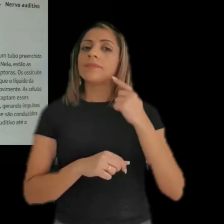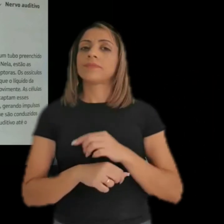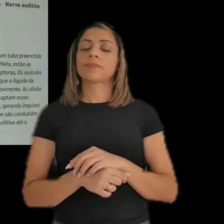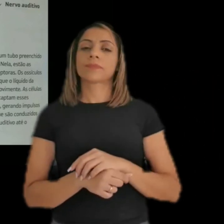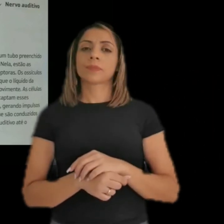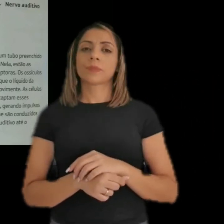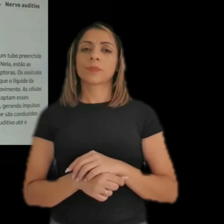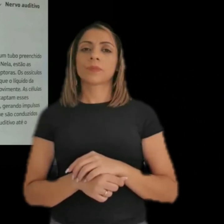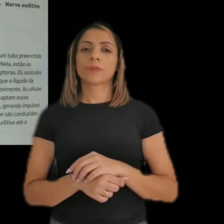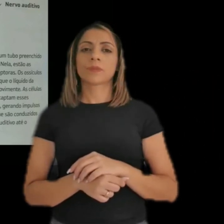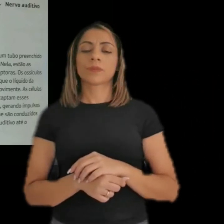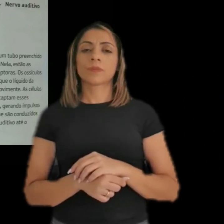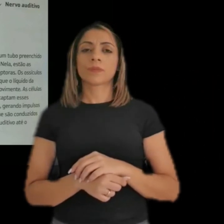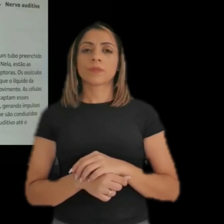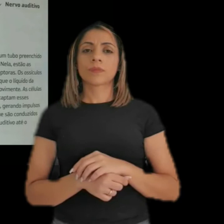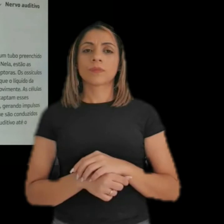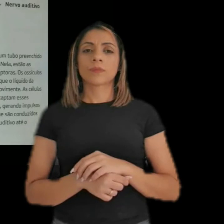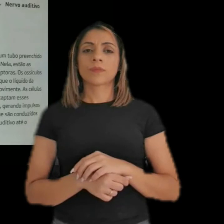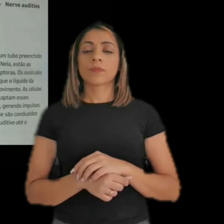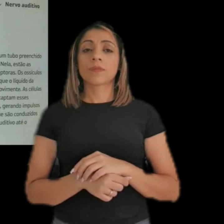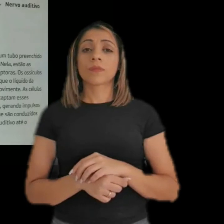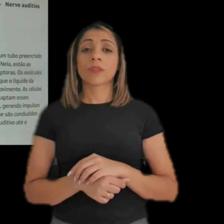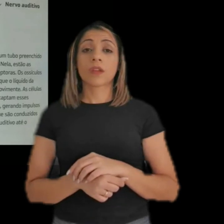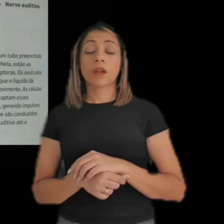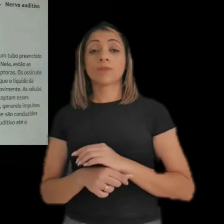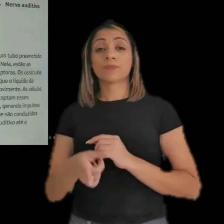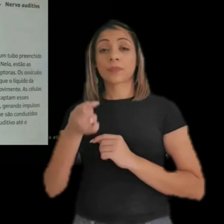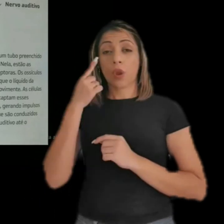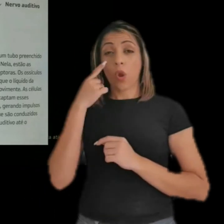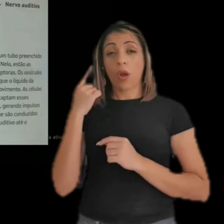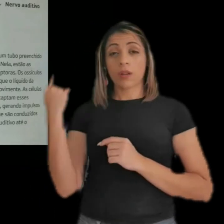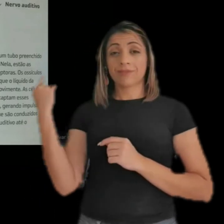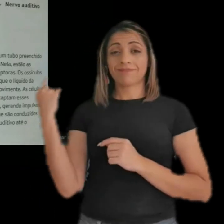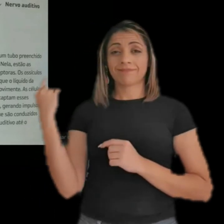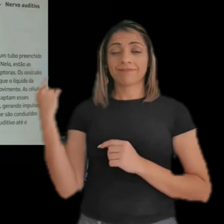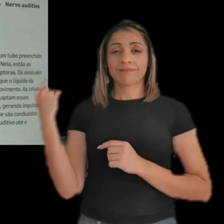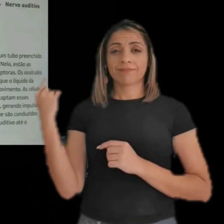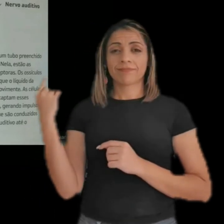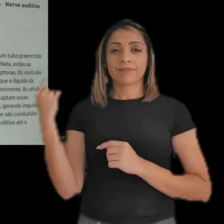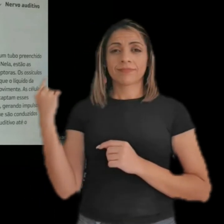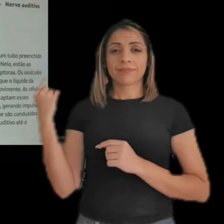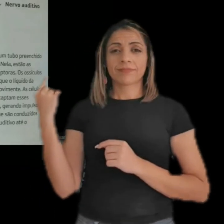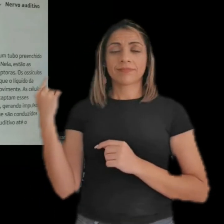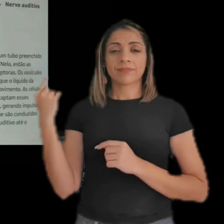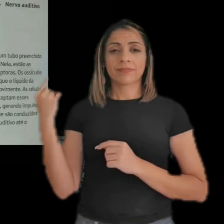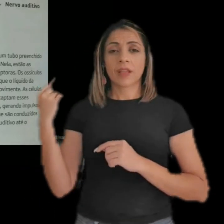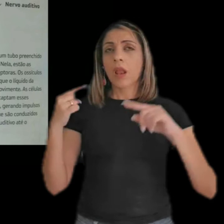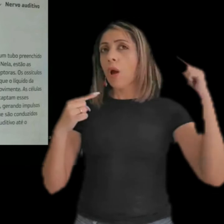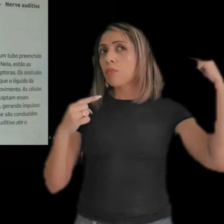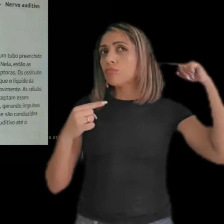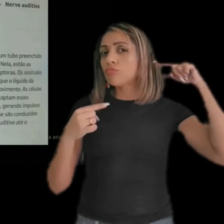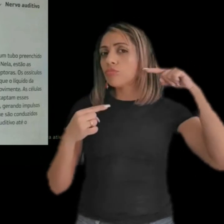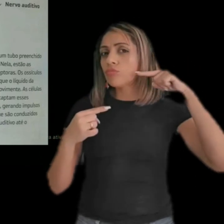Do meato acústico eles vão atingir o tímpano, que é a membrana timpânica, tá? Então, como esses sons são vibrações, eles